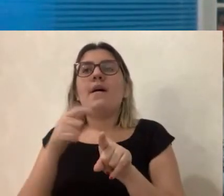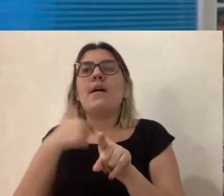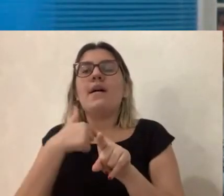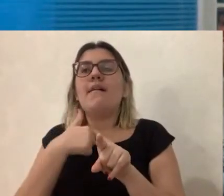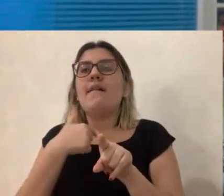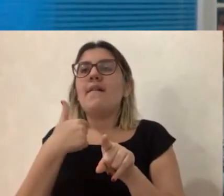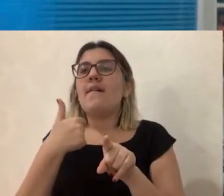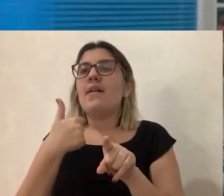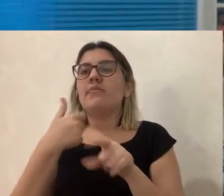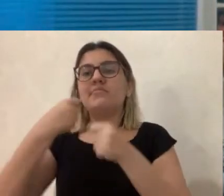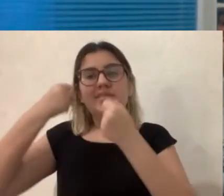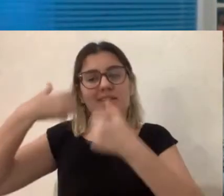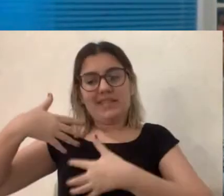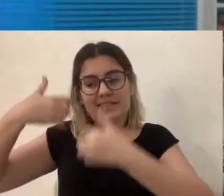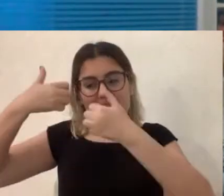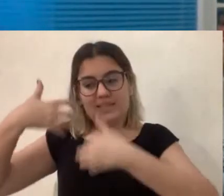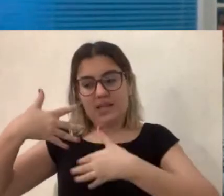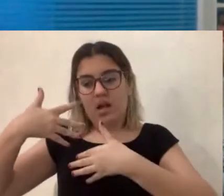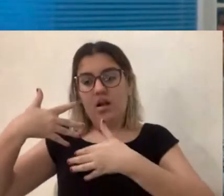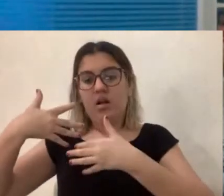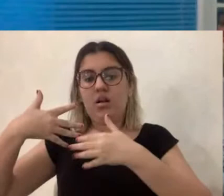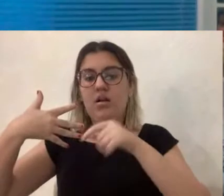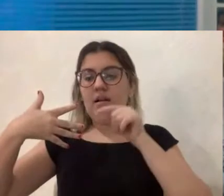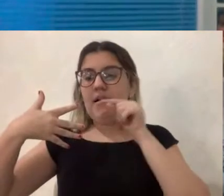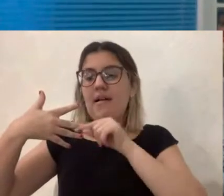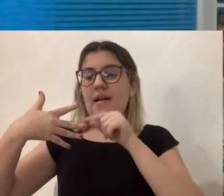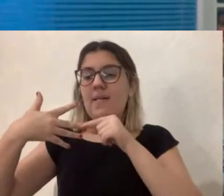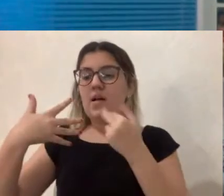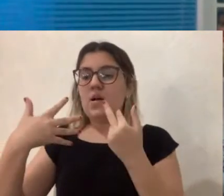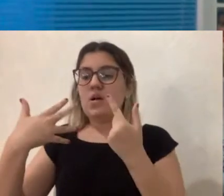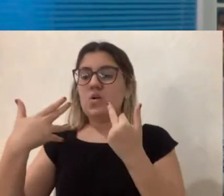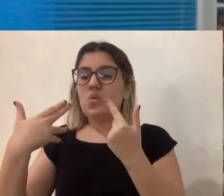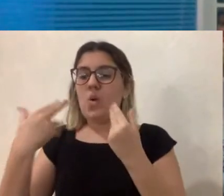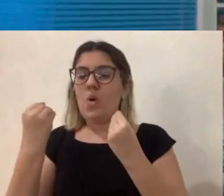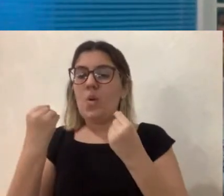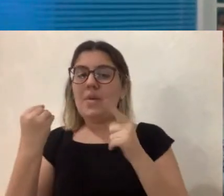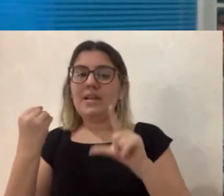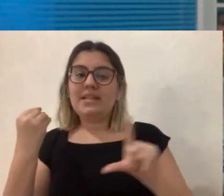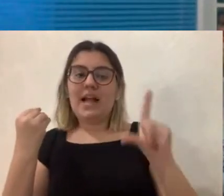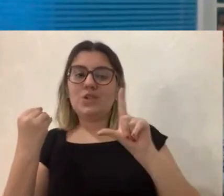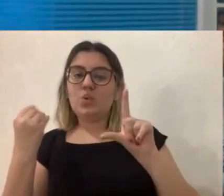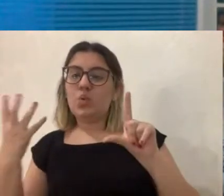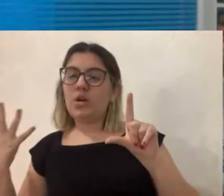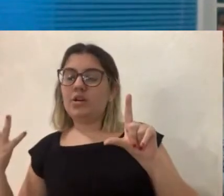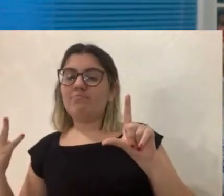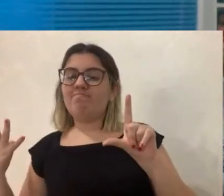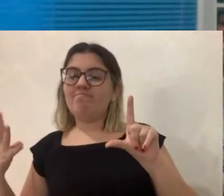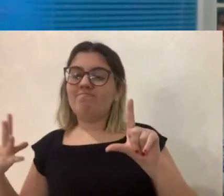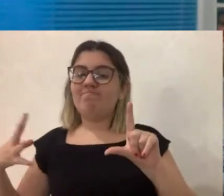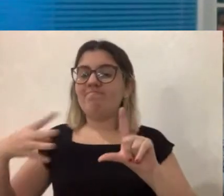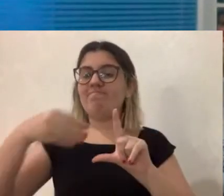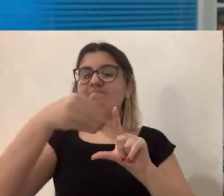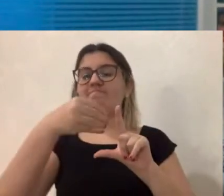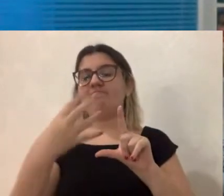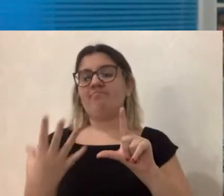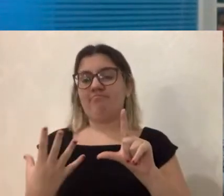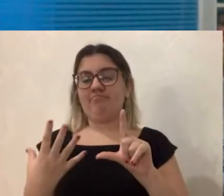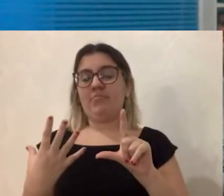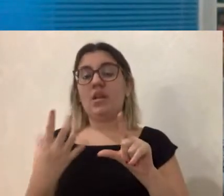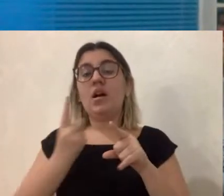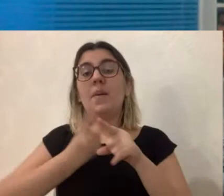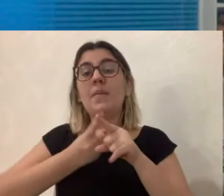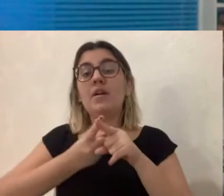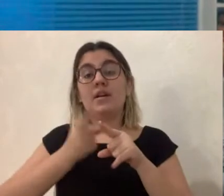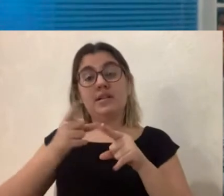audiodescrição, passando ela por cima da literatura. Aqui também temos elementos